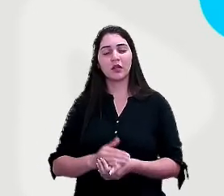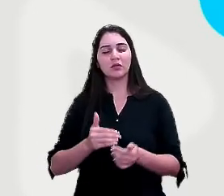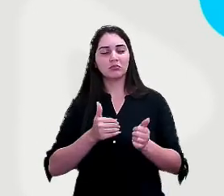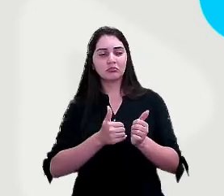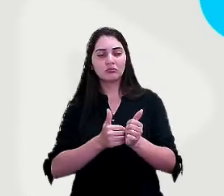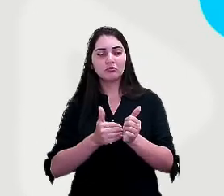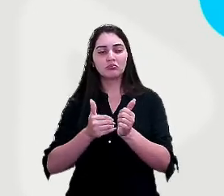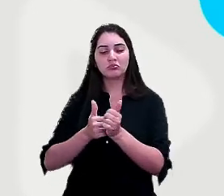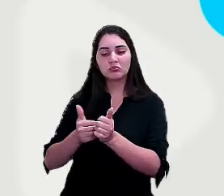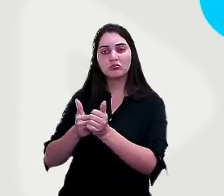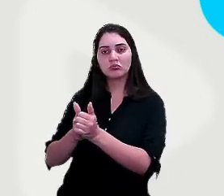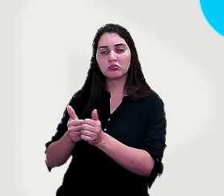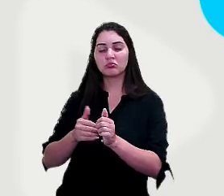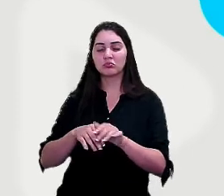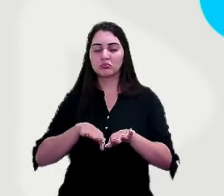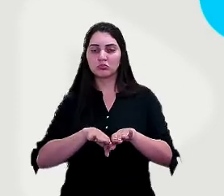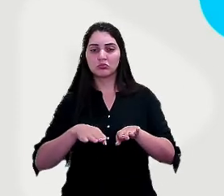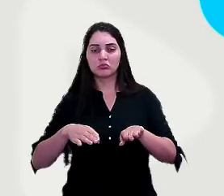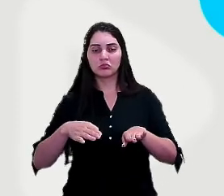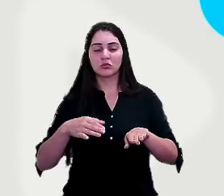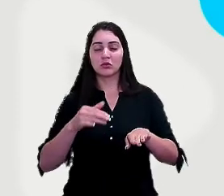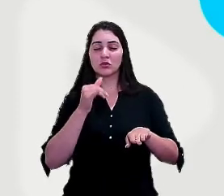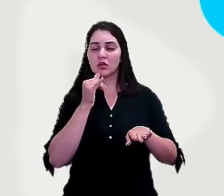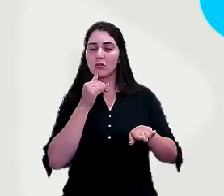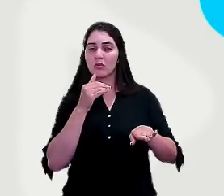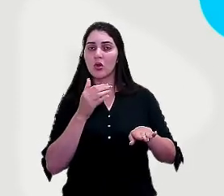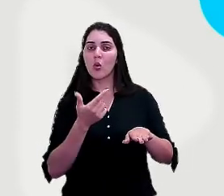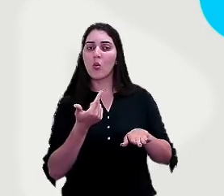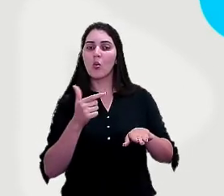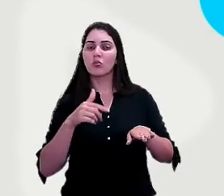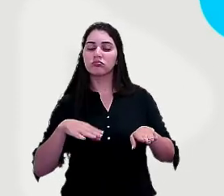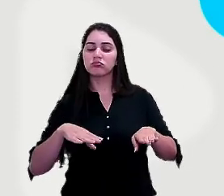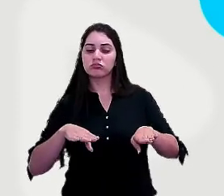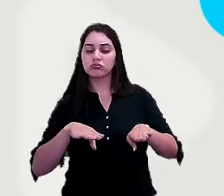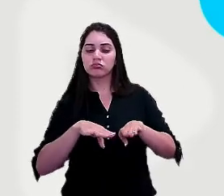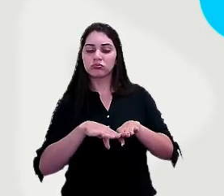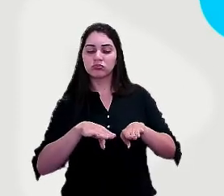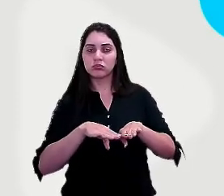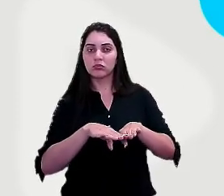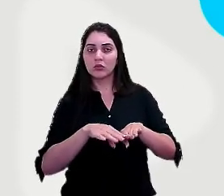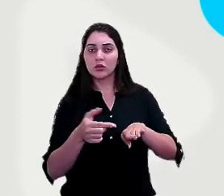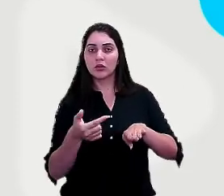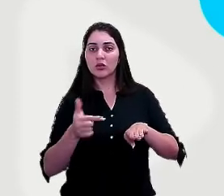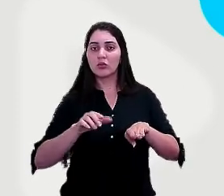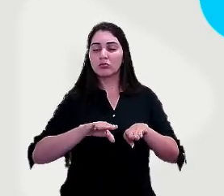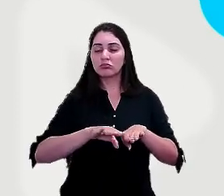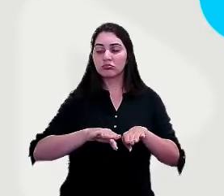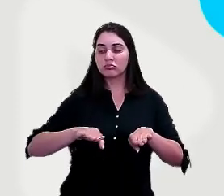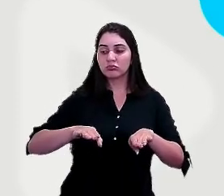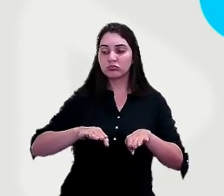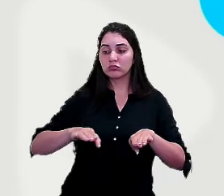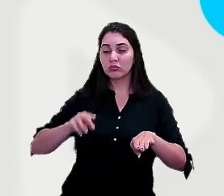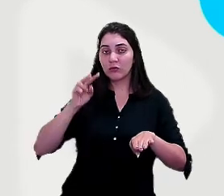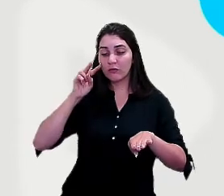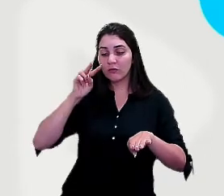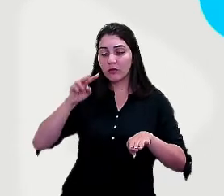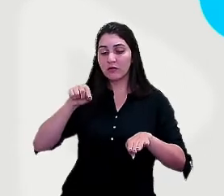caminhando, algumas estão convergindo uma para a outra, outras estão divergindo. E é como a gente vai ver que isso